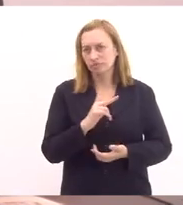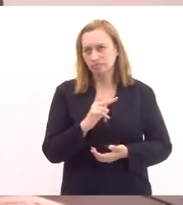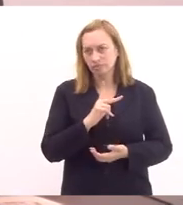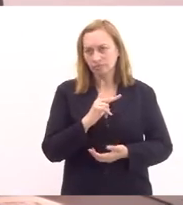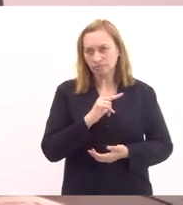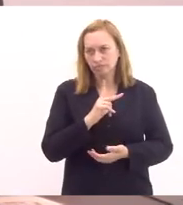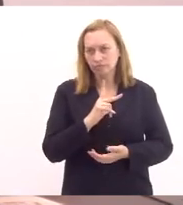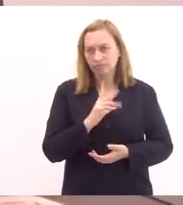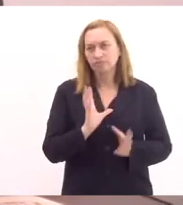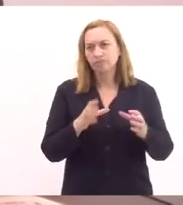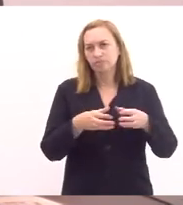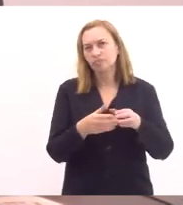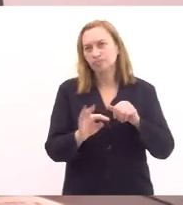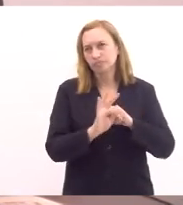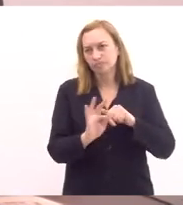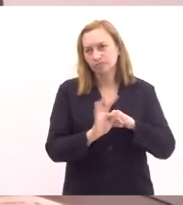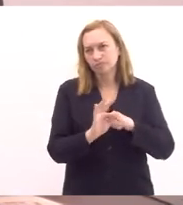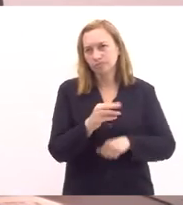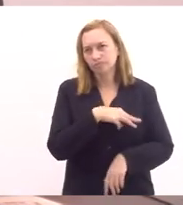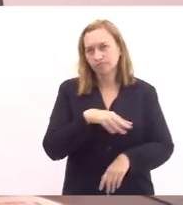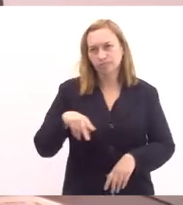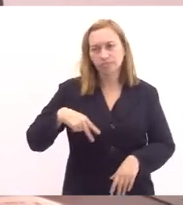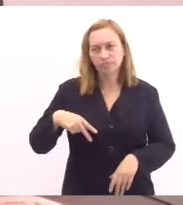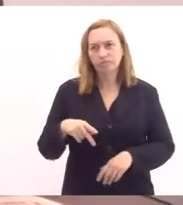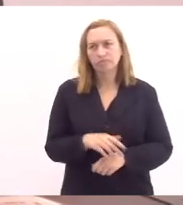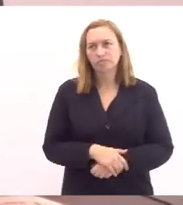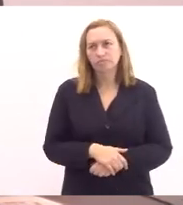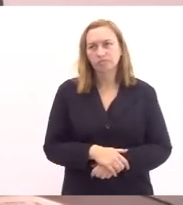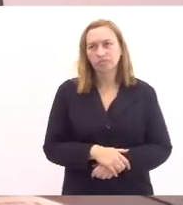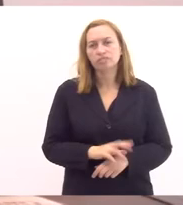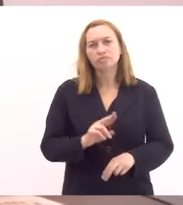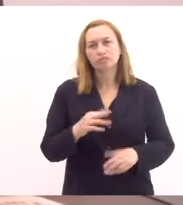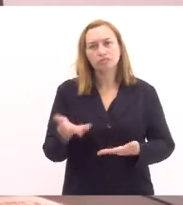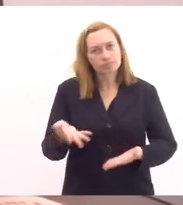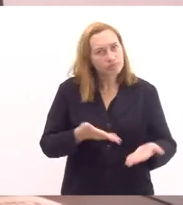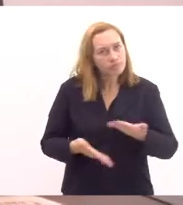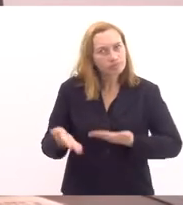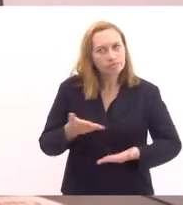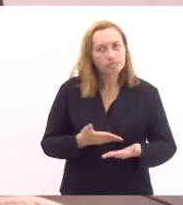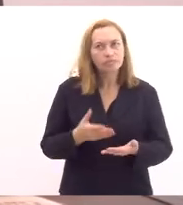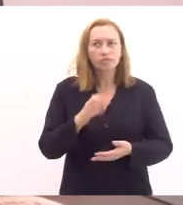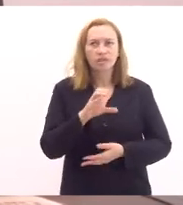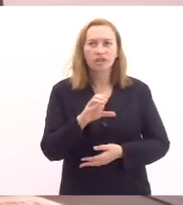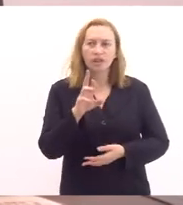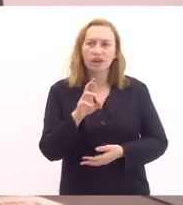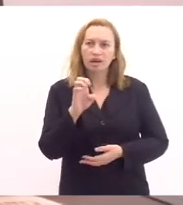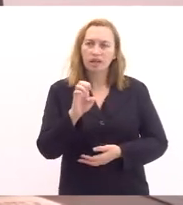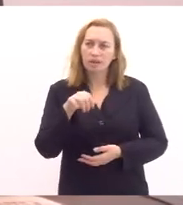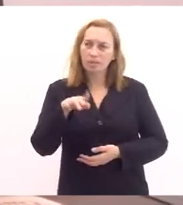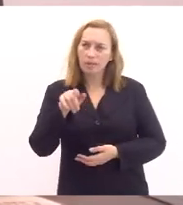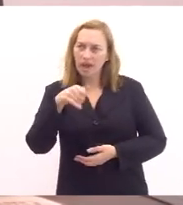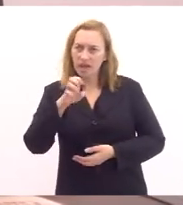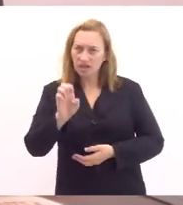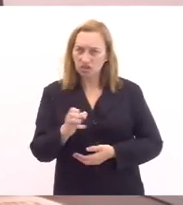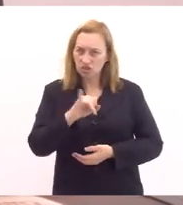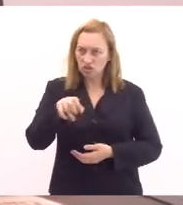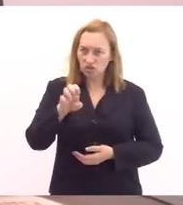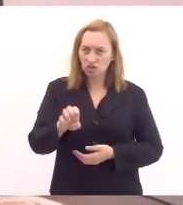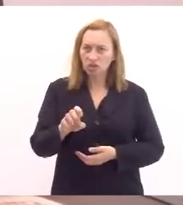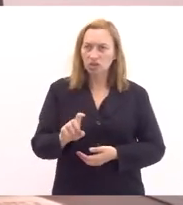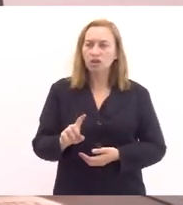né por meio da nossa equipe técnica do ministério é mas também com parcerias com o cremerj com outras instituições